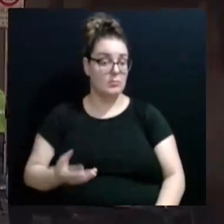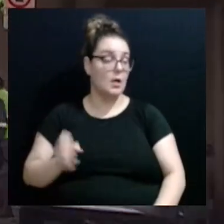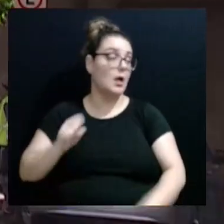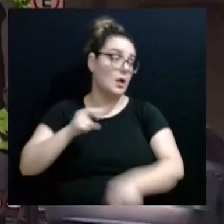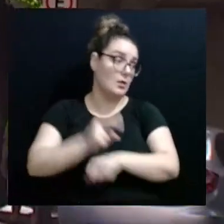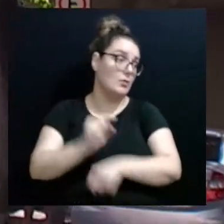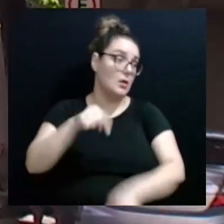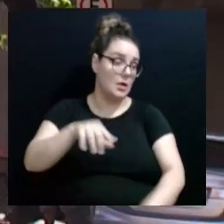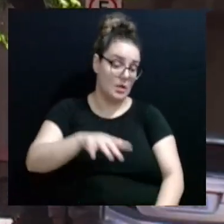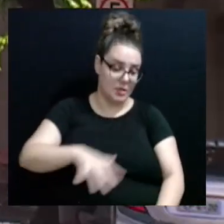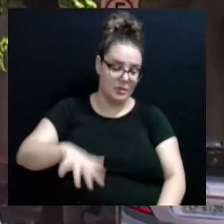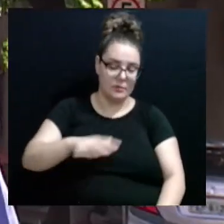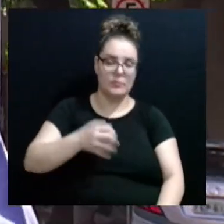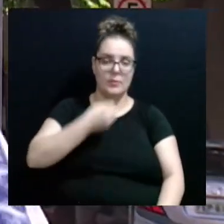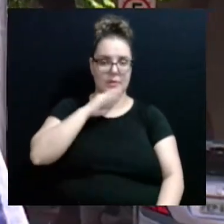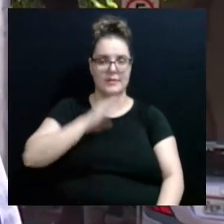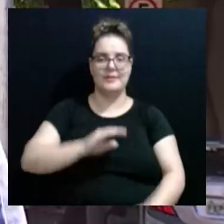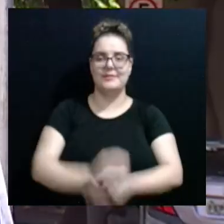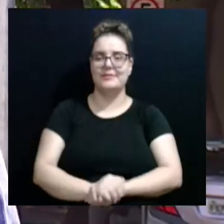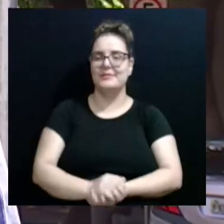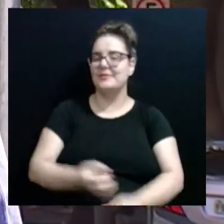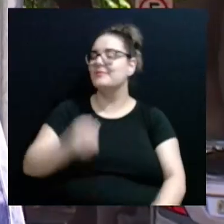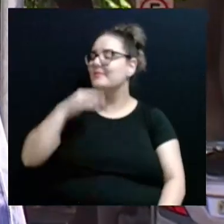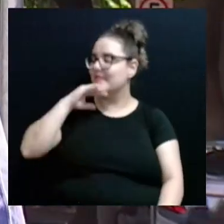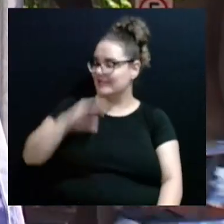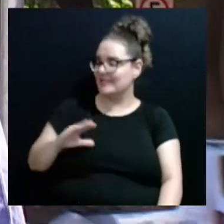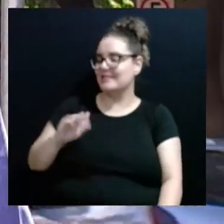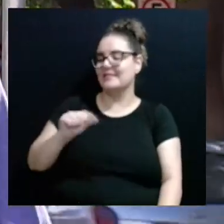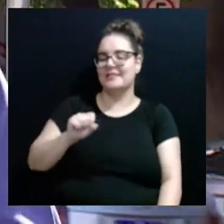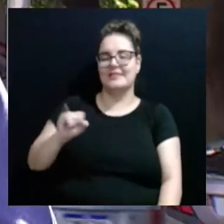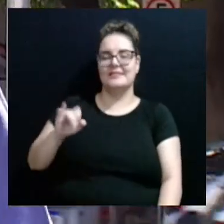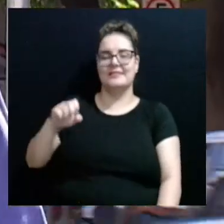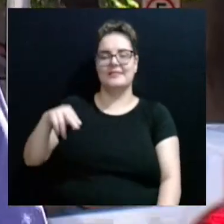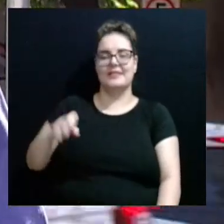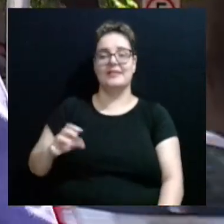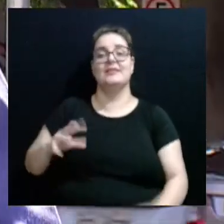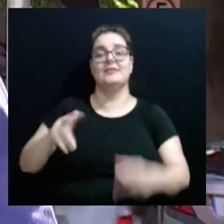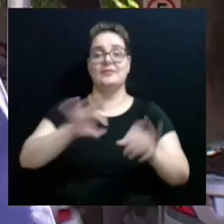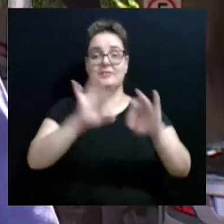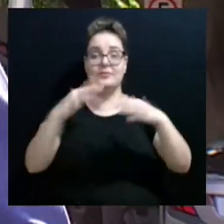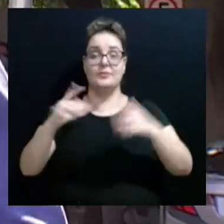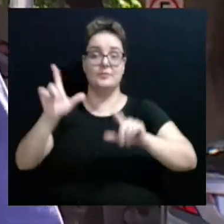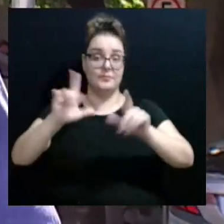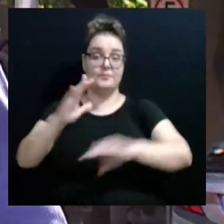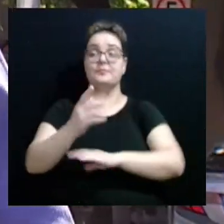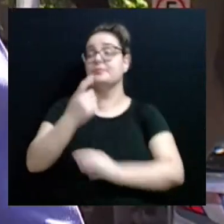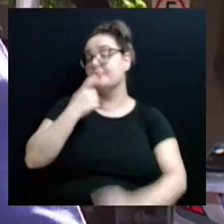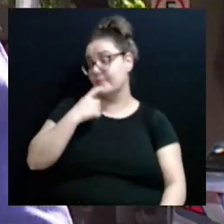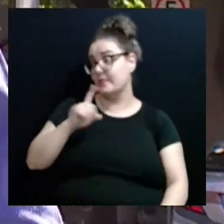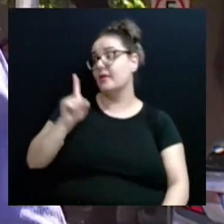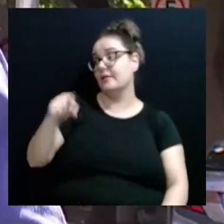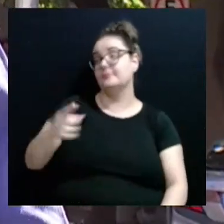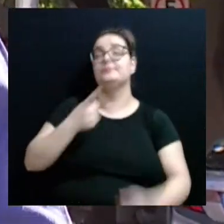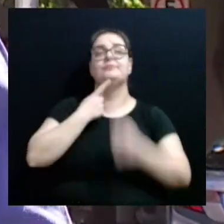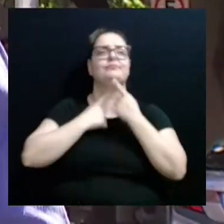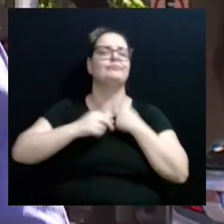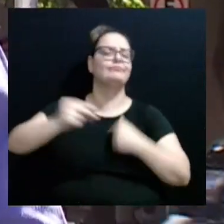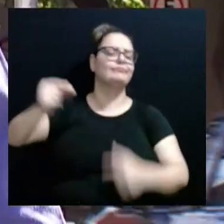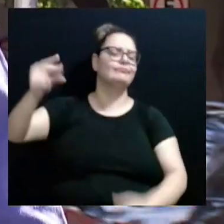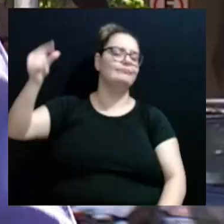região. Boa tarde. Boa tarde, Cassiane, a todos que nos assistem aqui pela TV Câmara. Realmente é um desejo, né, antigo da